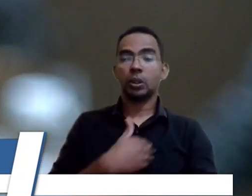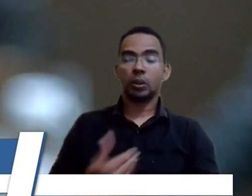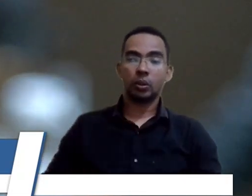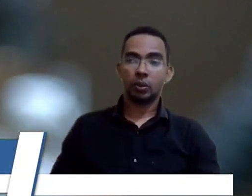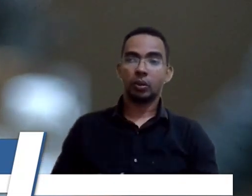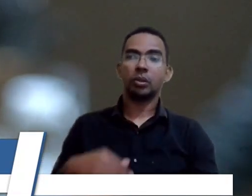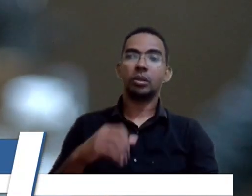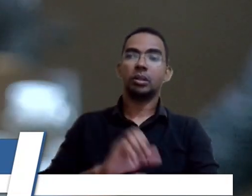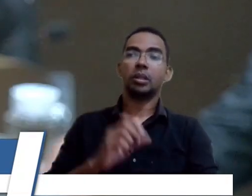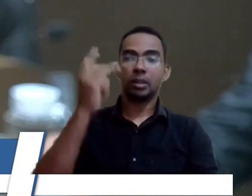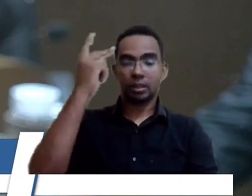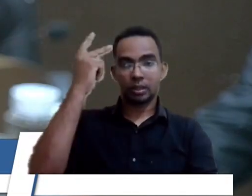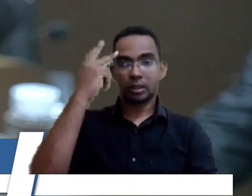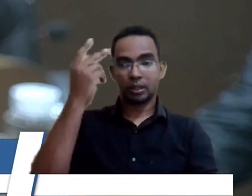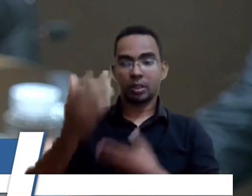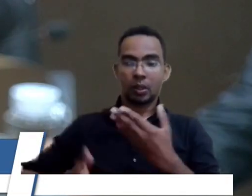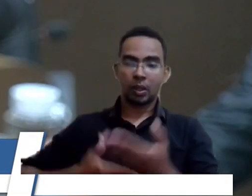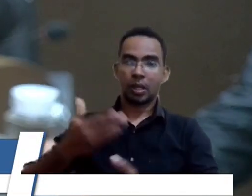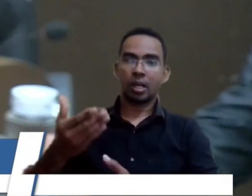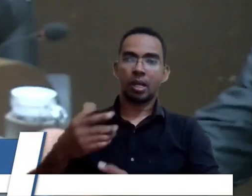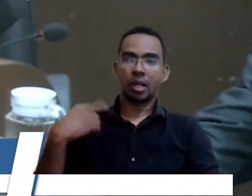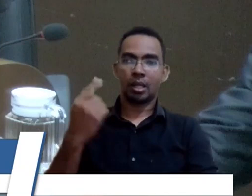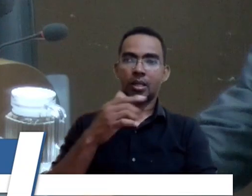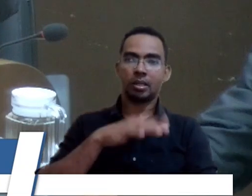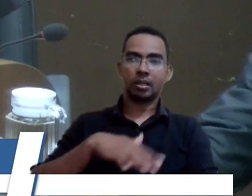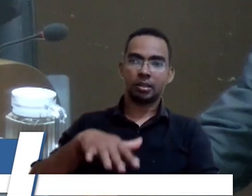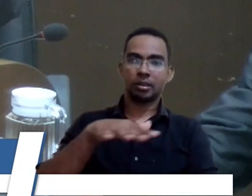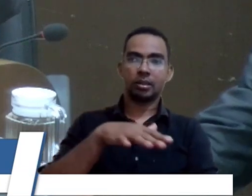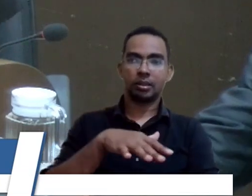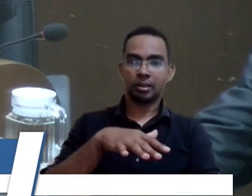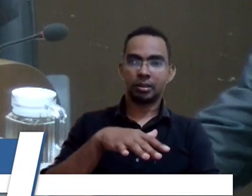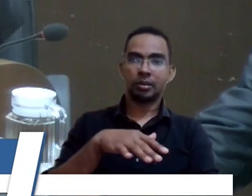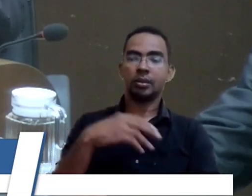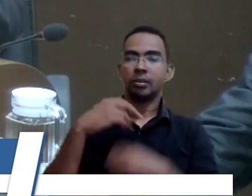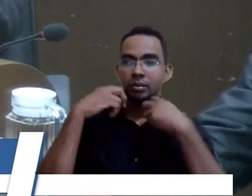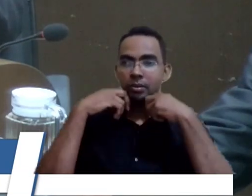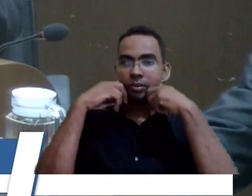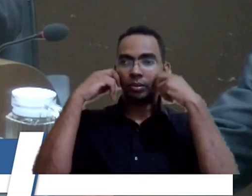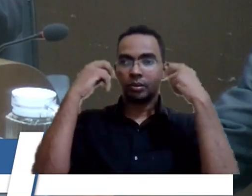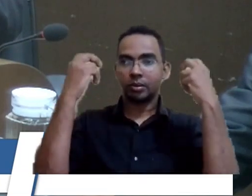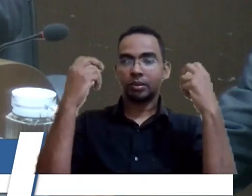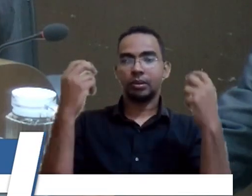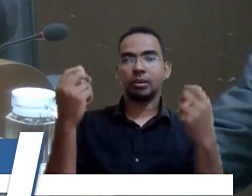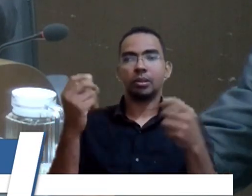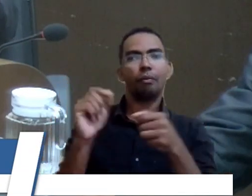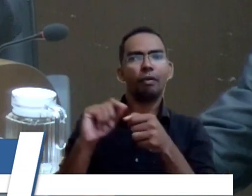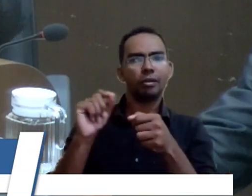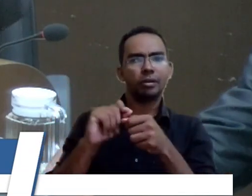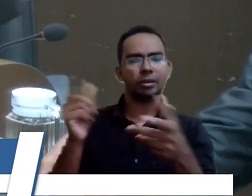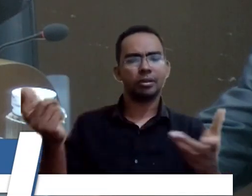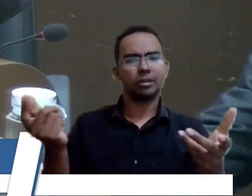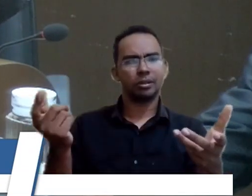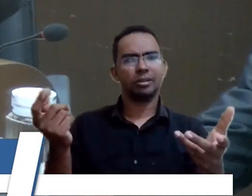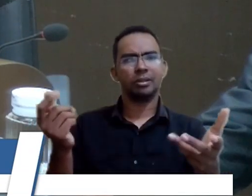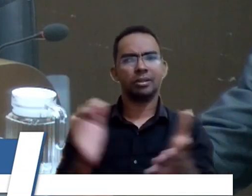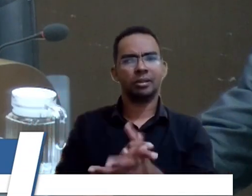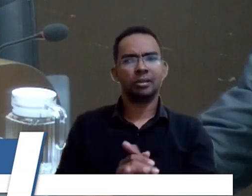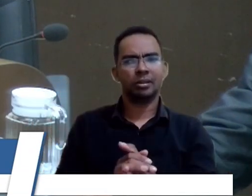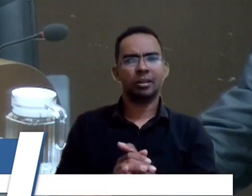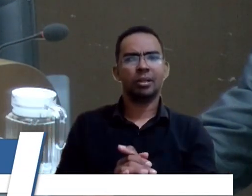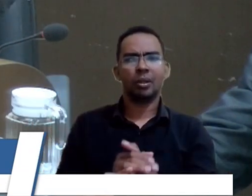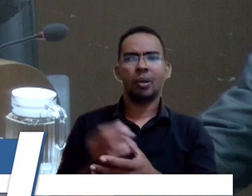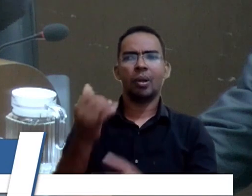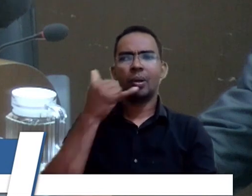está tratando a nossa região. É vergonhoso o que eles estão fazendo. E aí, não é o telefone